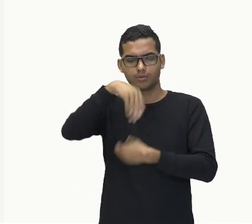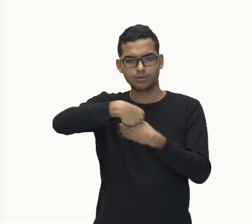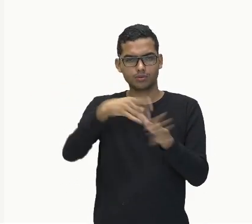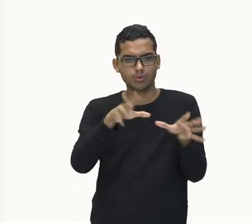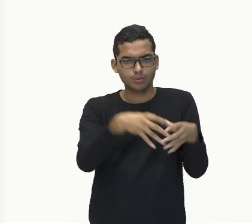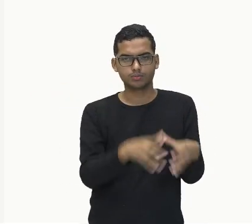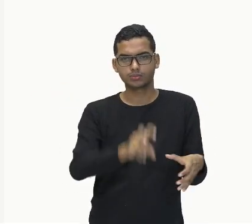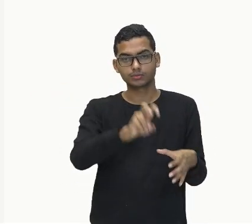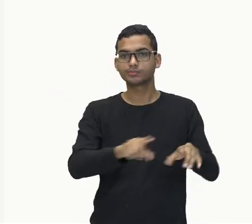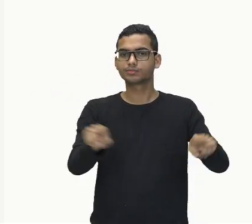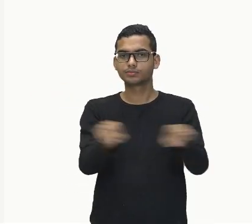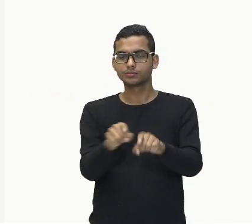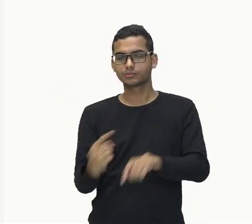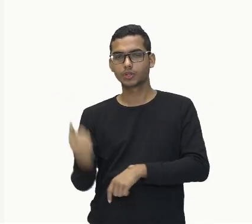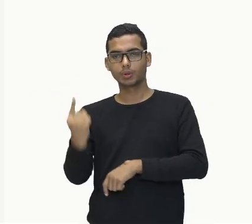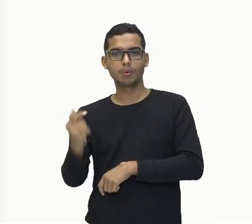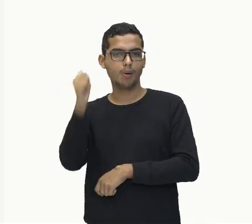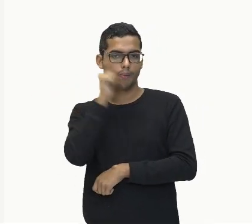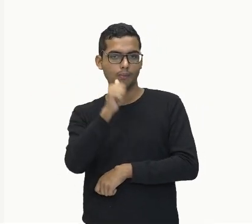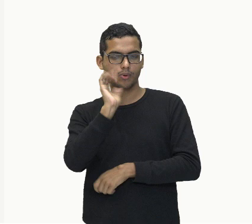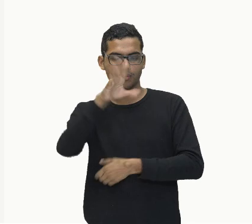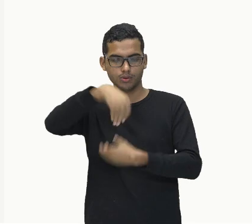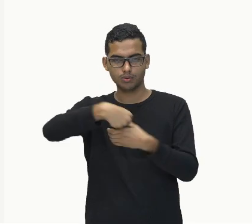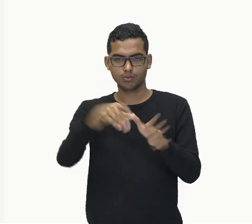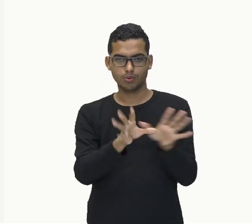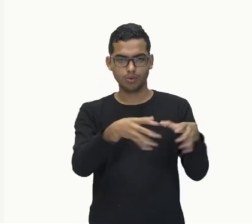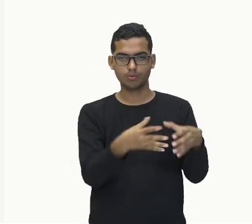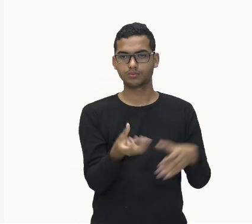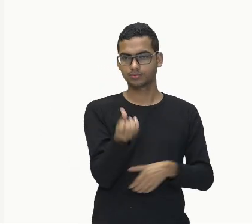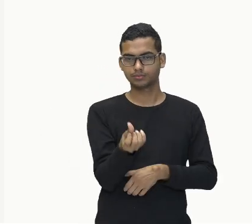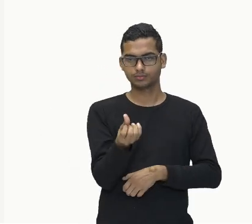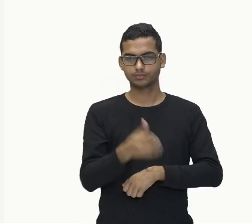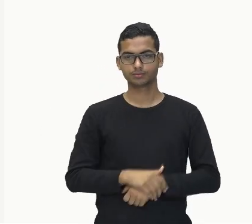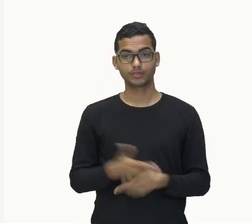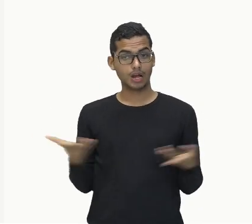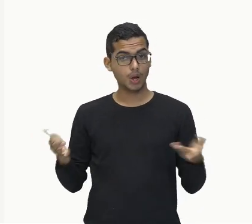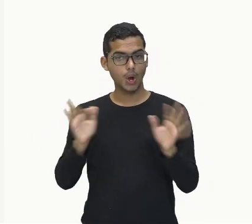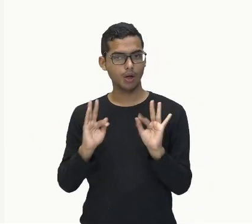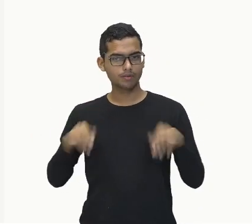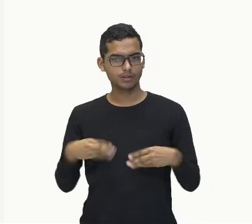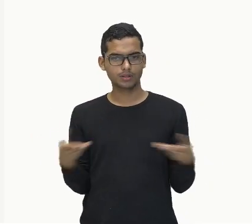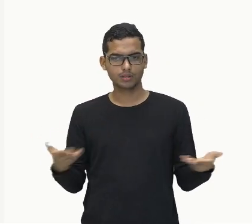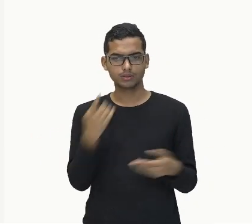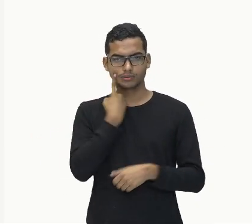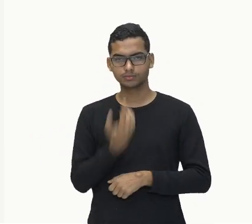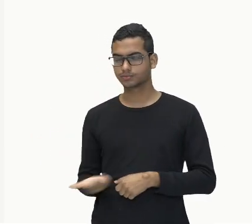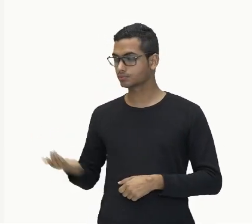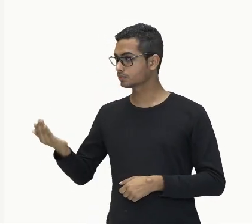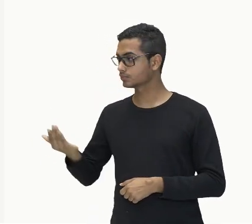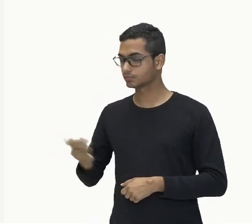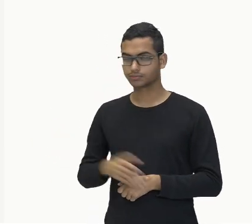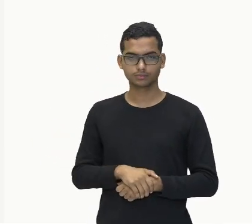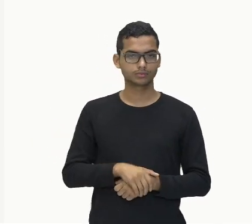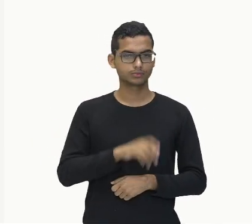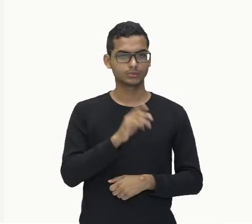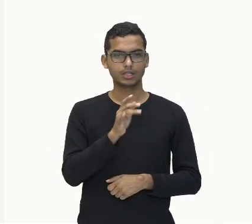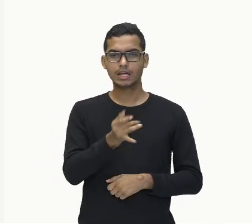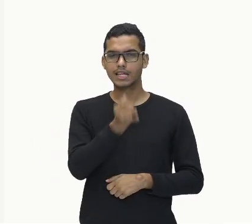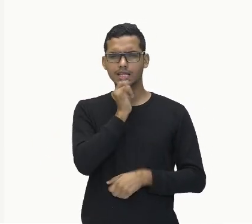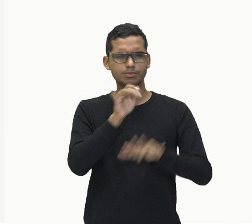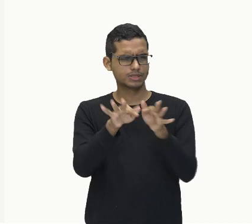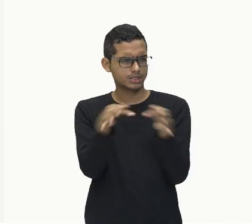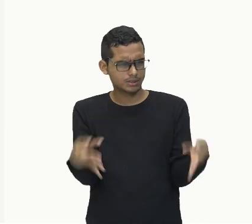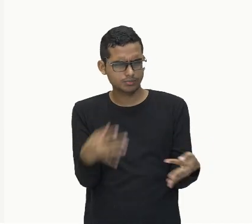uma mulher entre as 6. E agora, para finalizar, vamos ver um exemplo bem